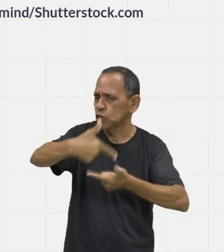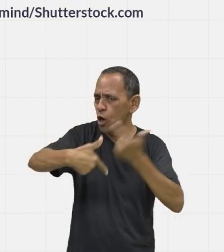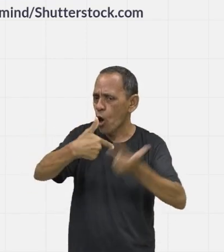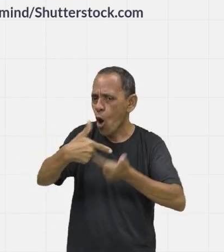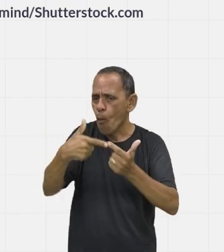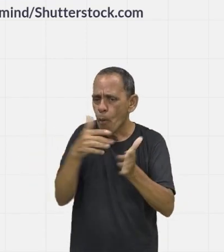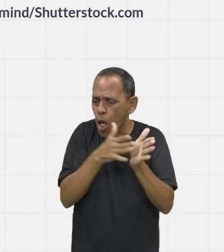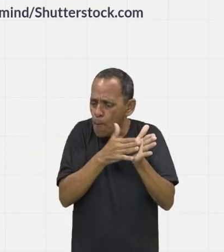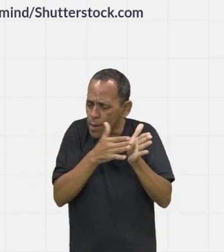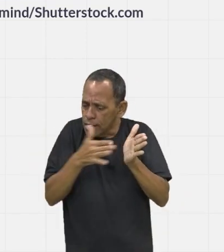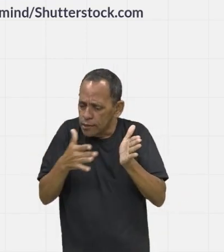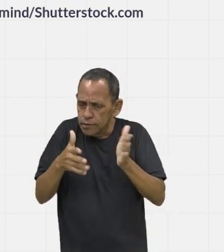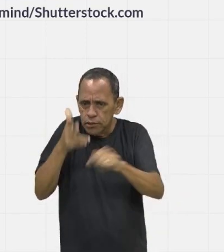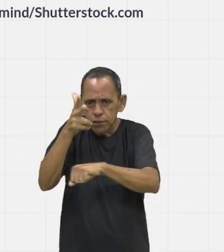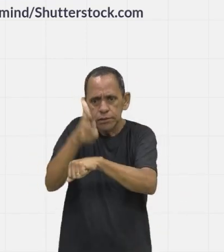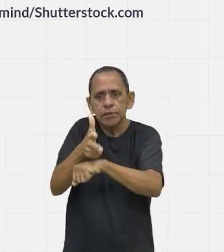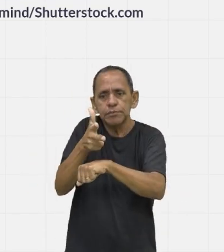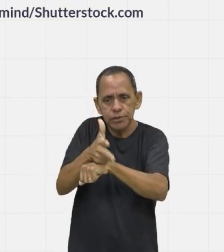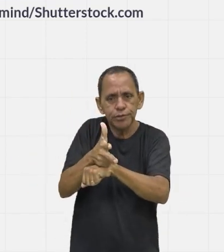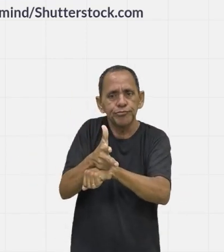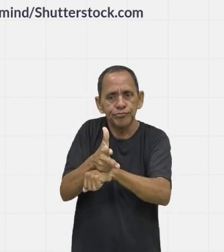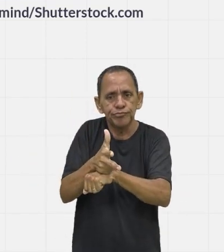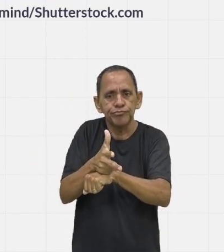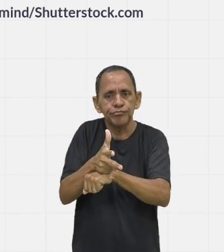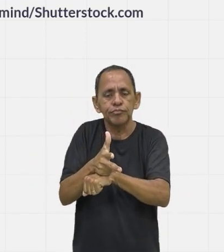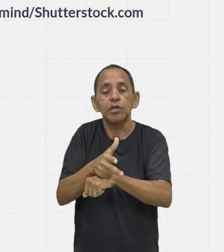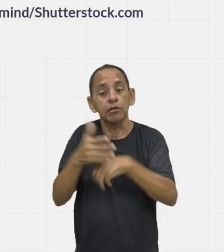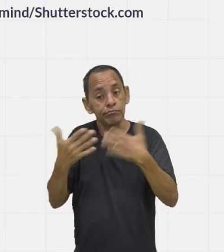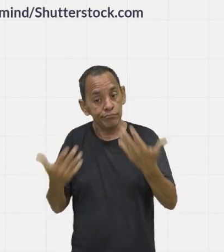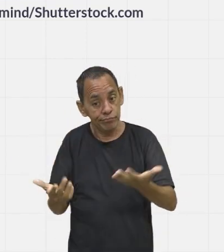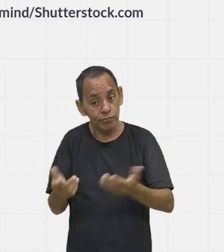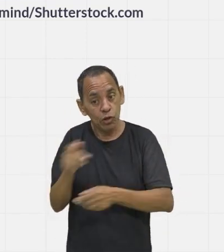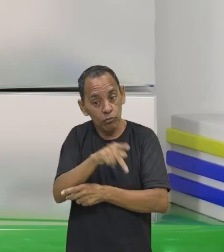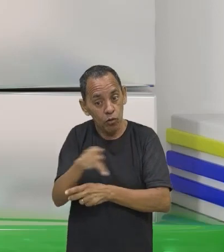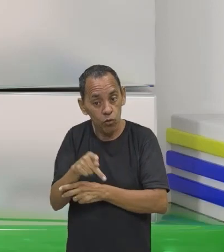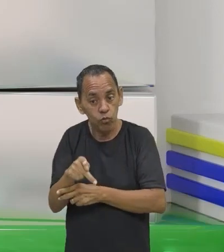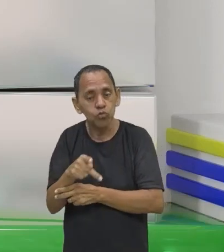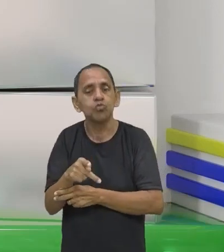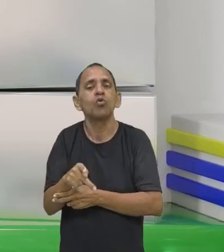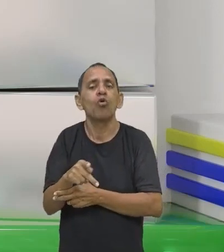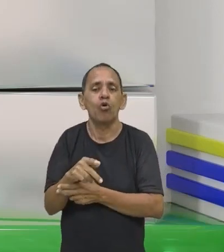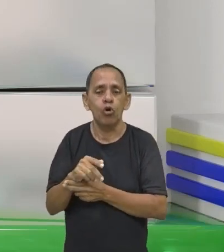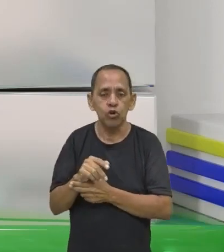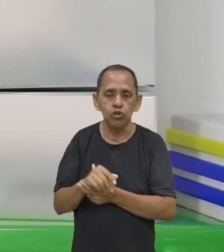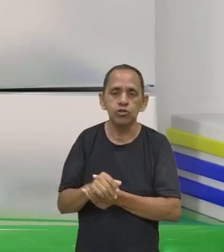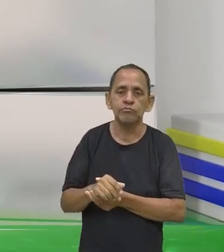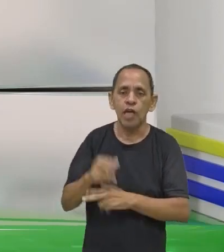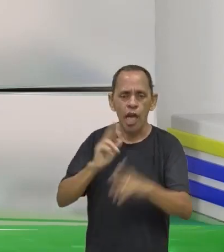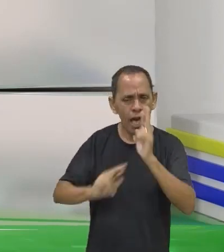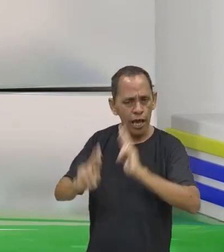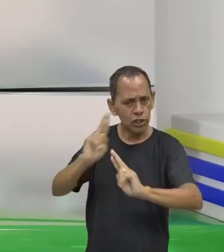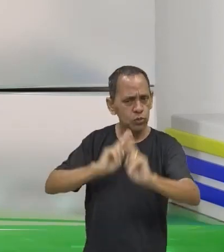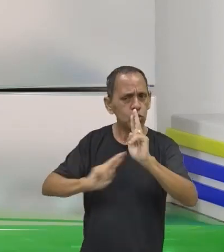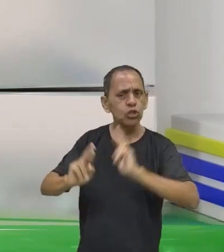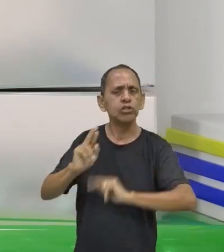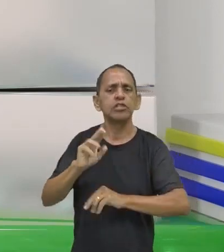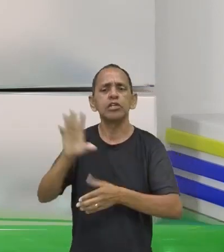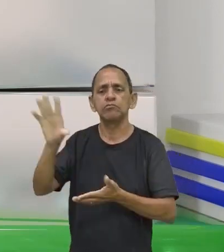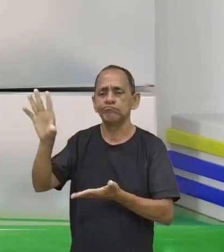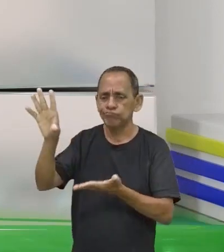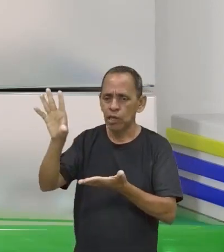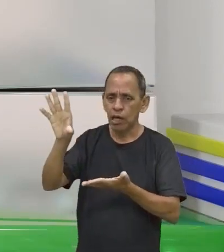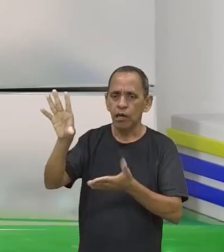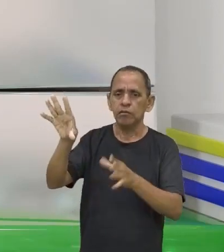a transmissão. Então, professores, a gente atendeu a um pedido de vocês que sempre sinalizaram, poxa, a gente gostaria de receber o